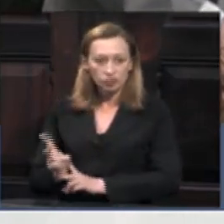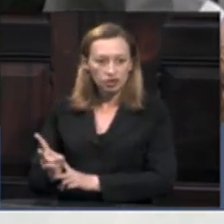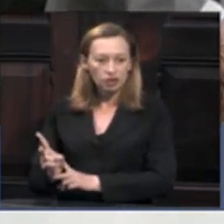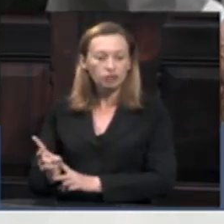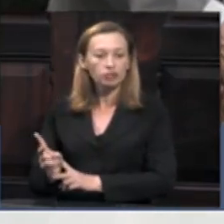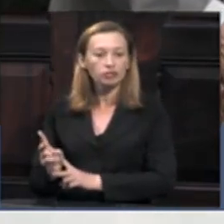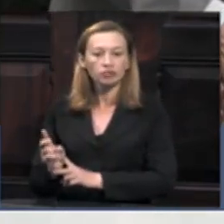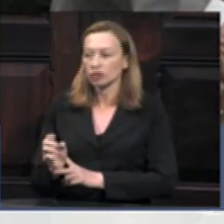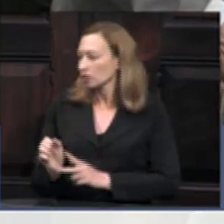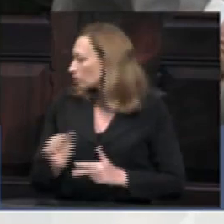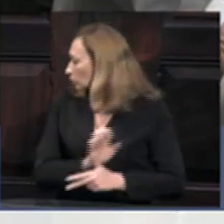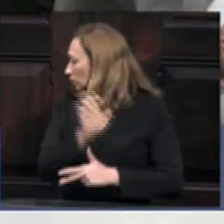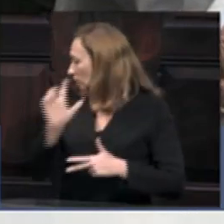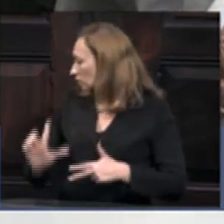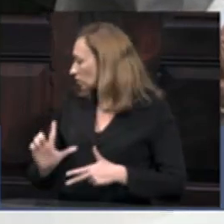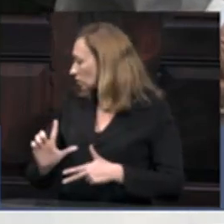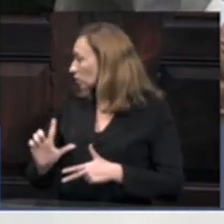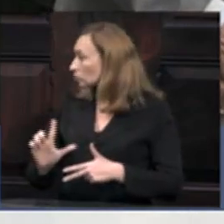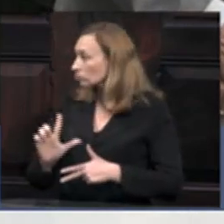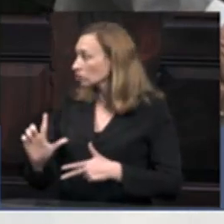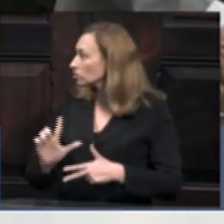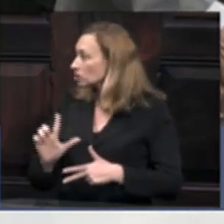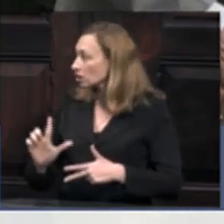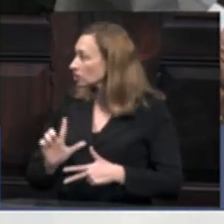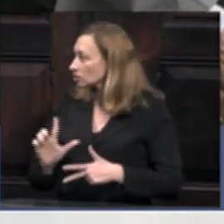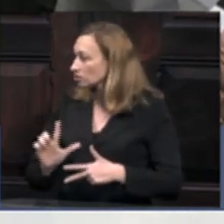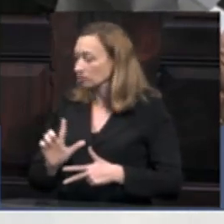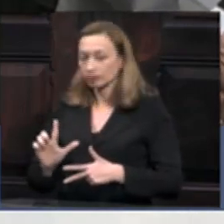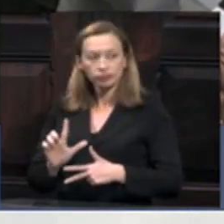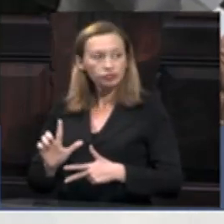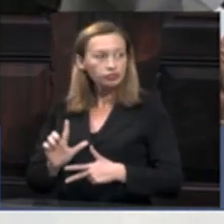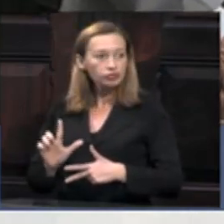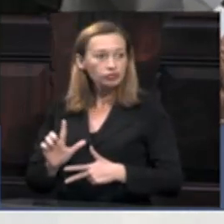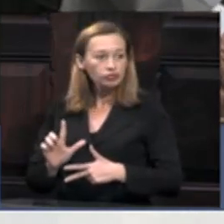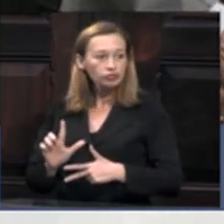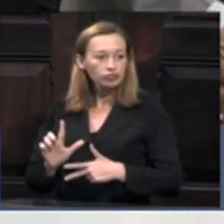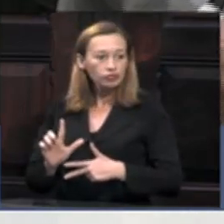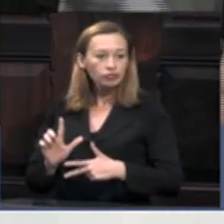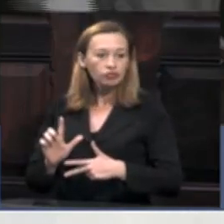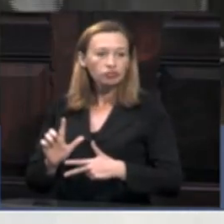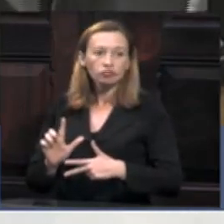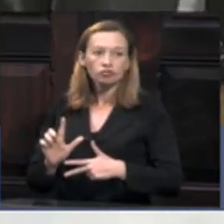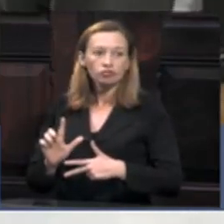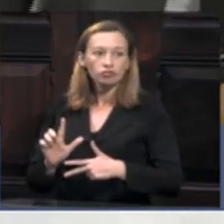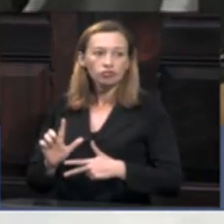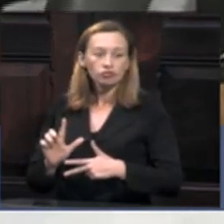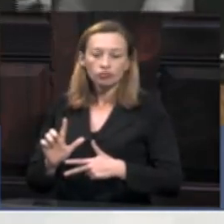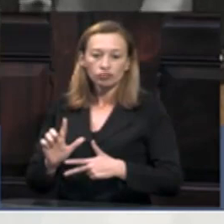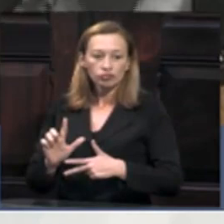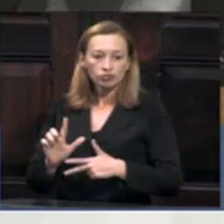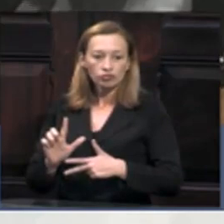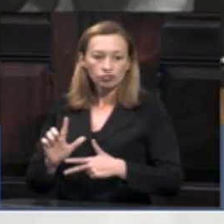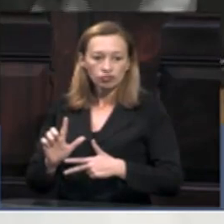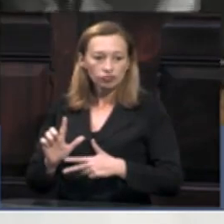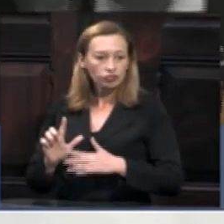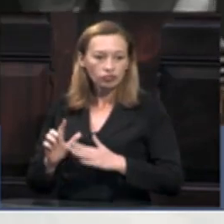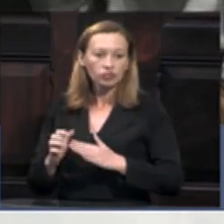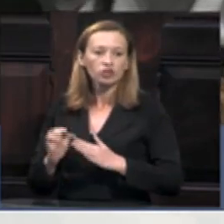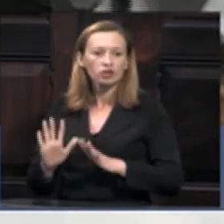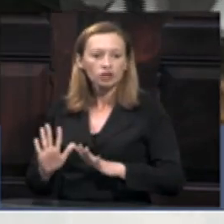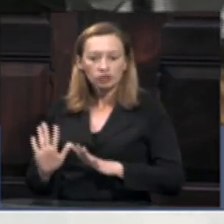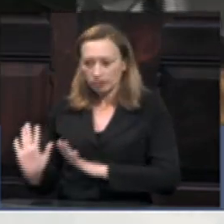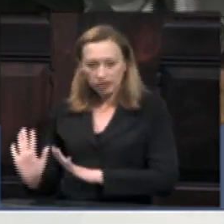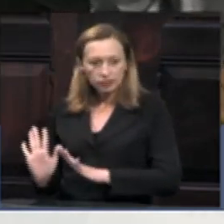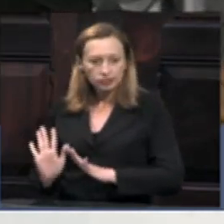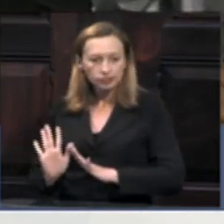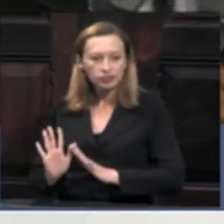Legislativo, a mensagem que trata do regime de dedicação exclusiva dos docentes da UERJ. Uma